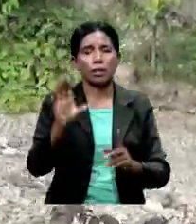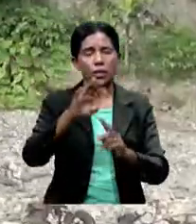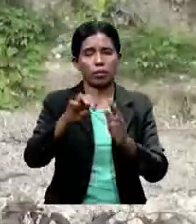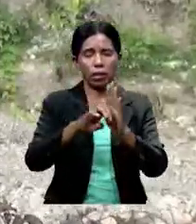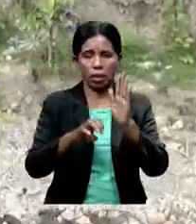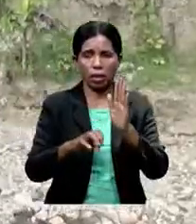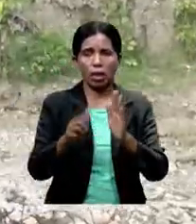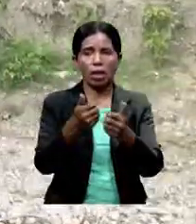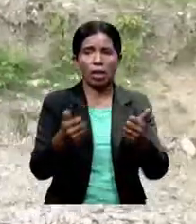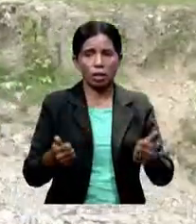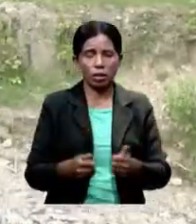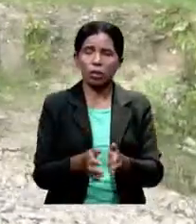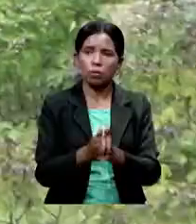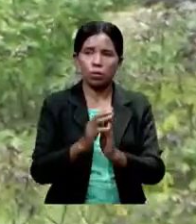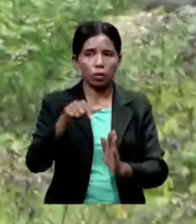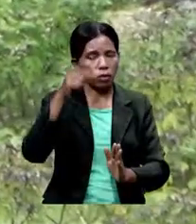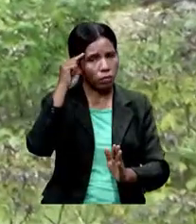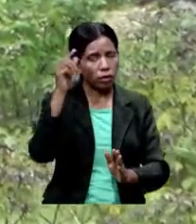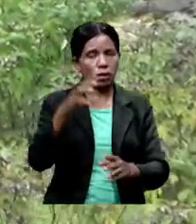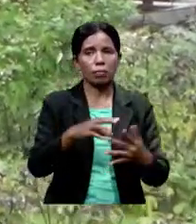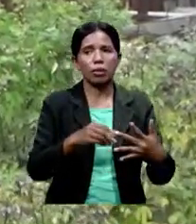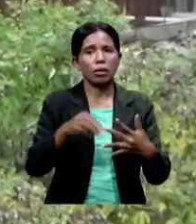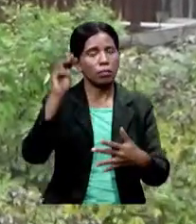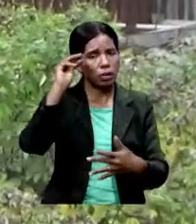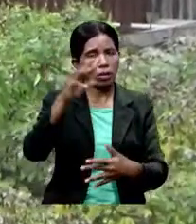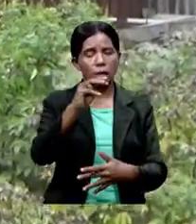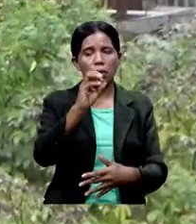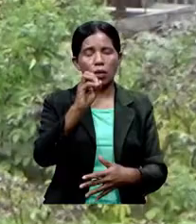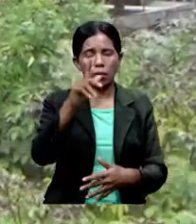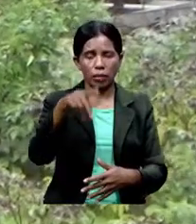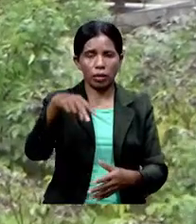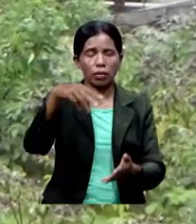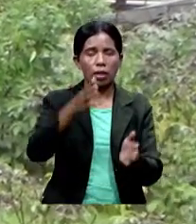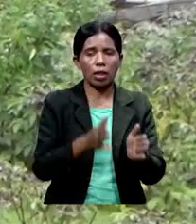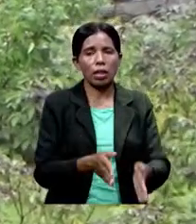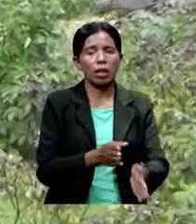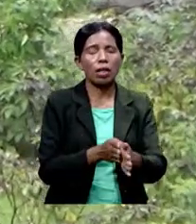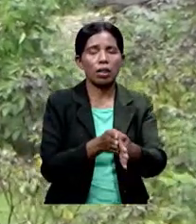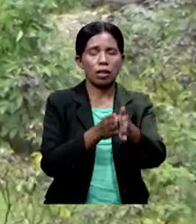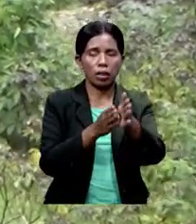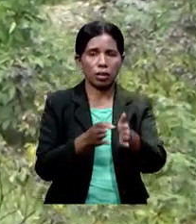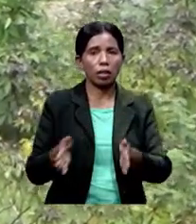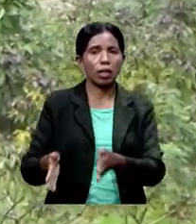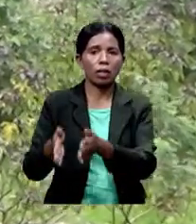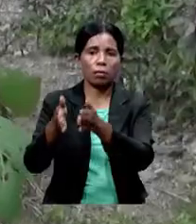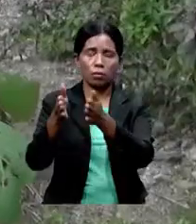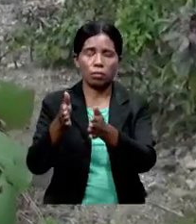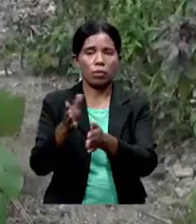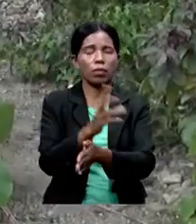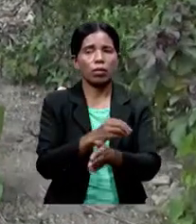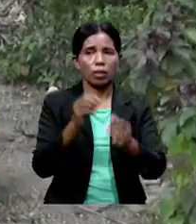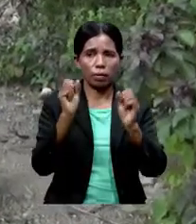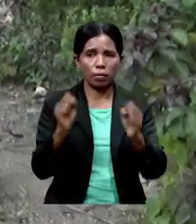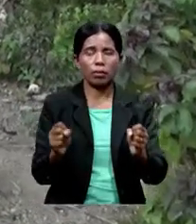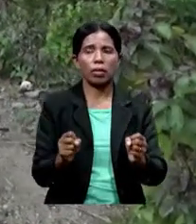husu governo, liu-liu Ministério Obras Públicas, atuhari urgente moro proteção e a mota refere, nune, bele